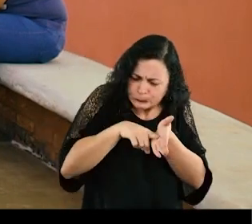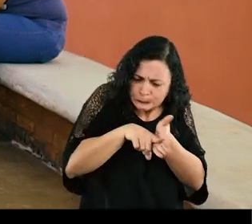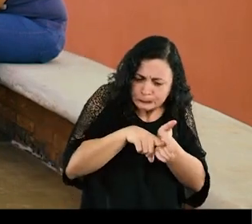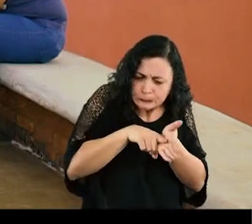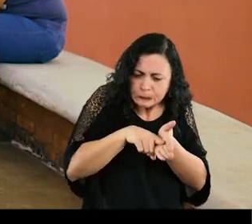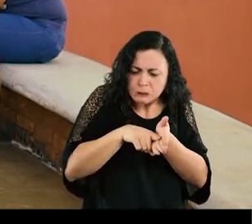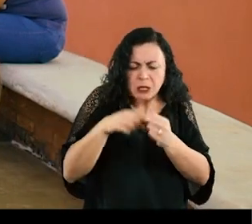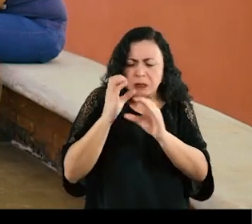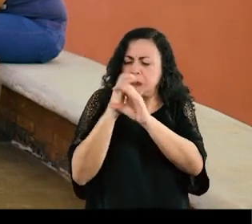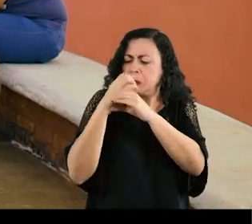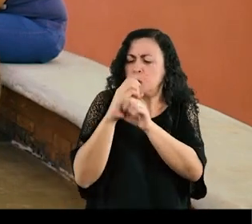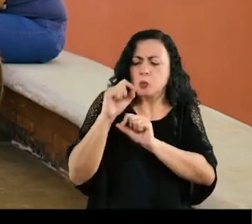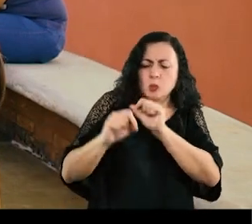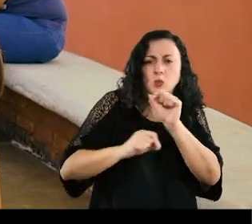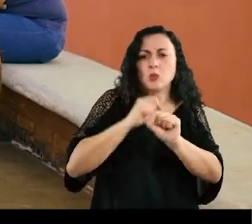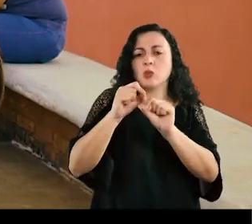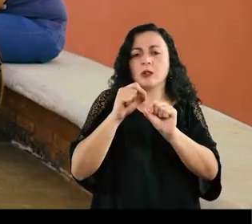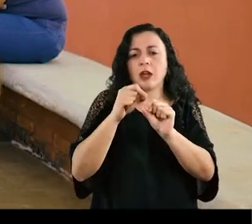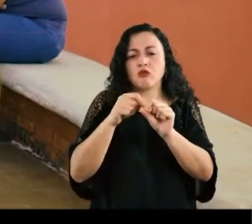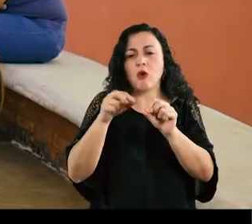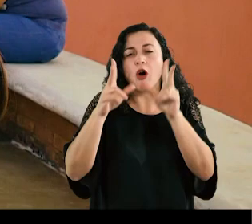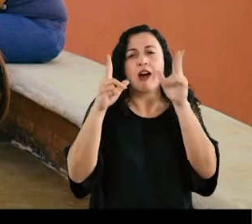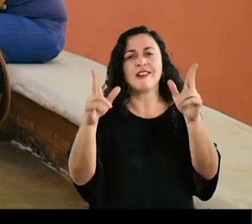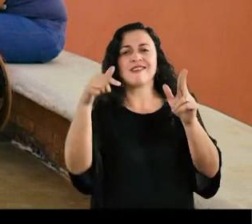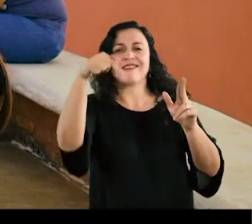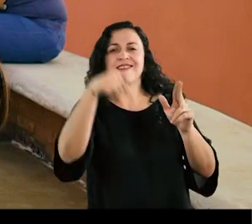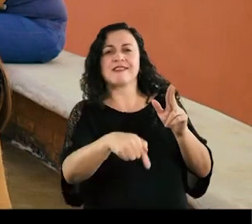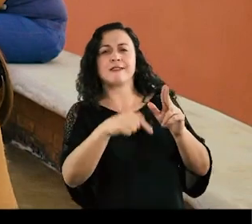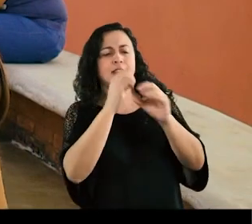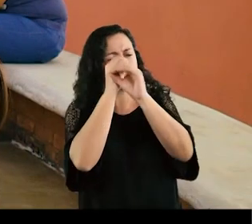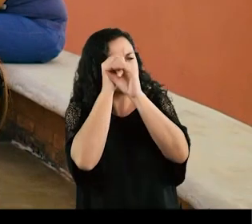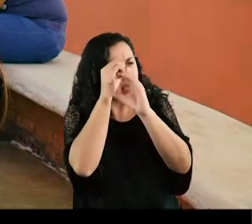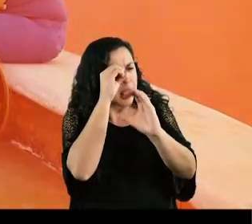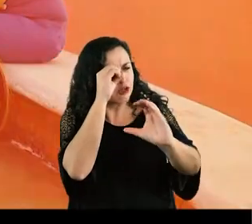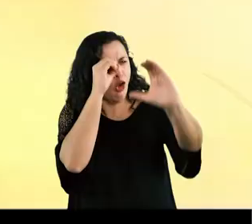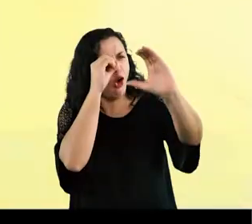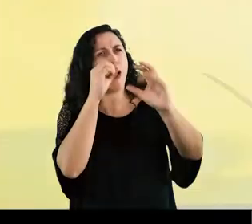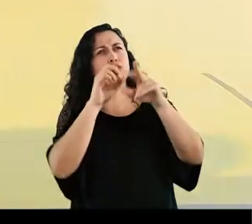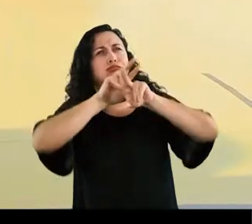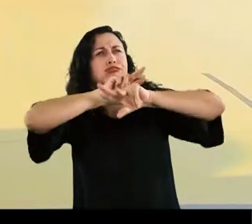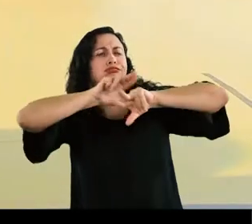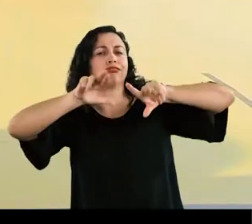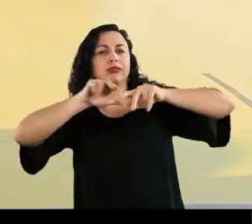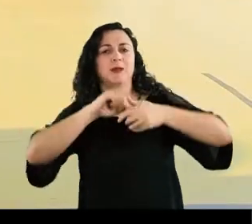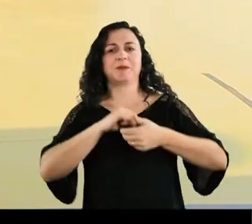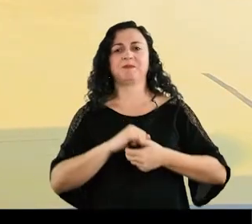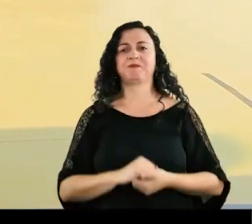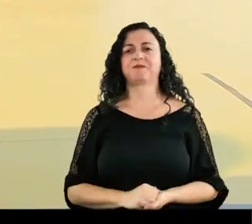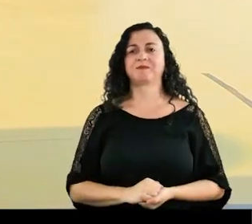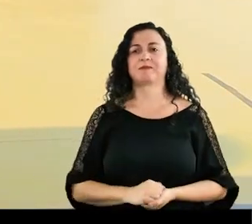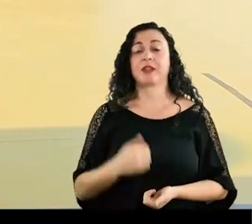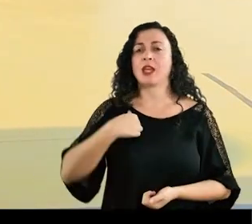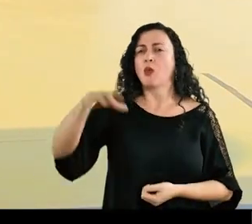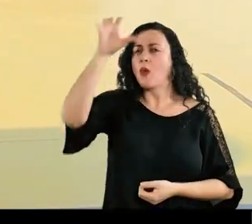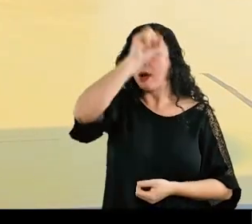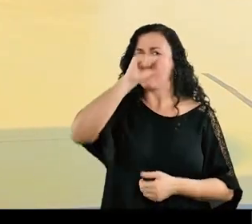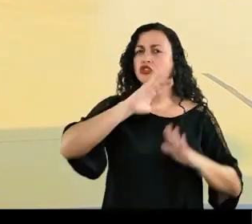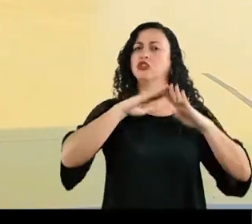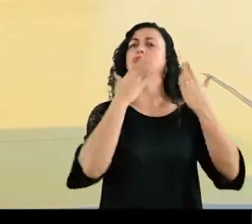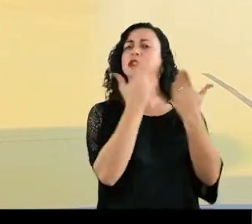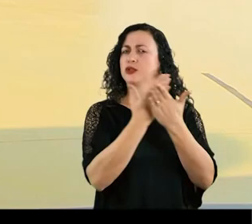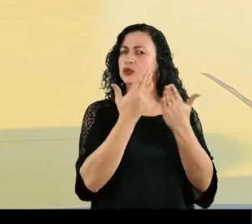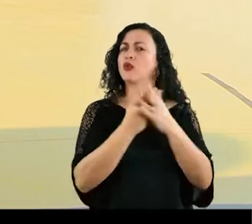Cientista que eu digo, tipo o que eles fazem aqui com os telescópios, essas coisas. E eu aprendi tudo na minha escola